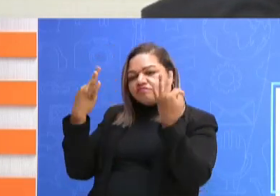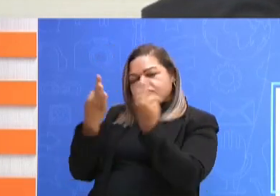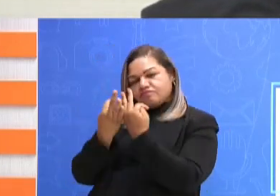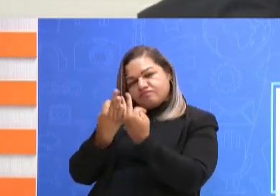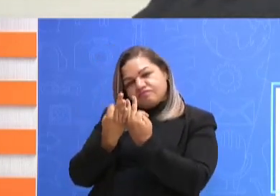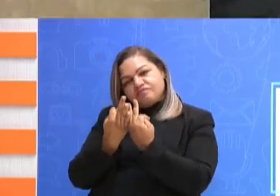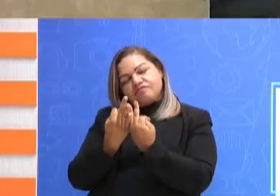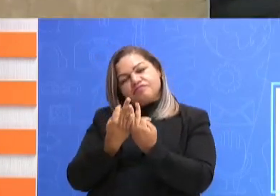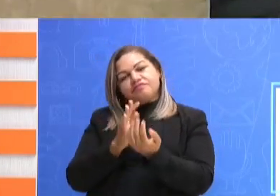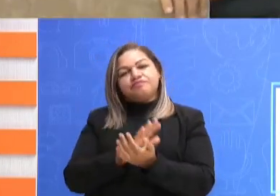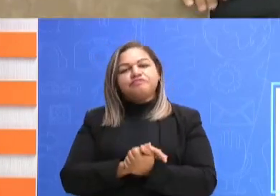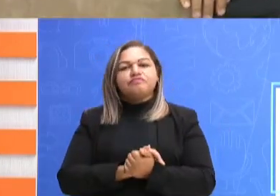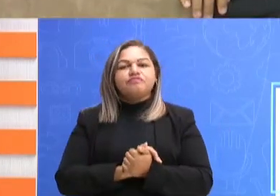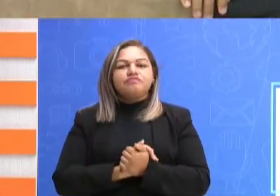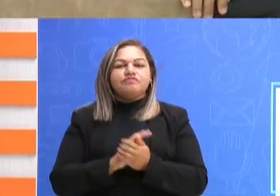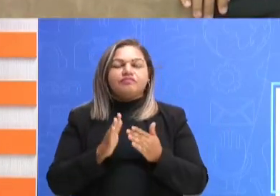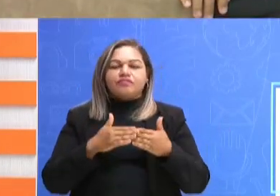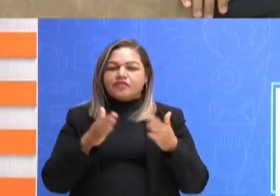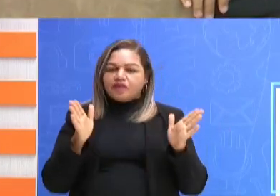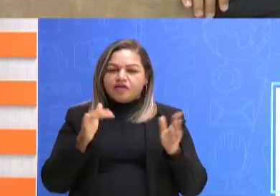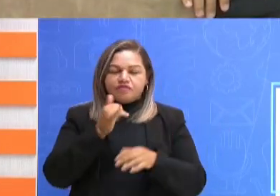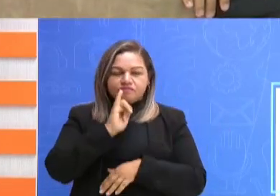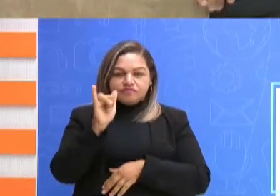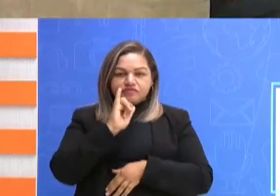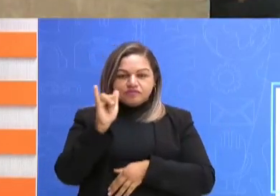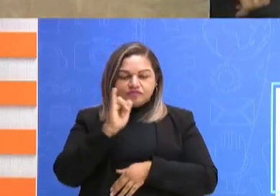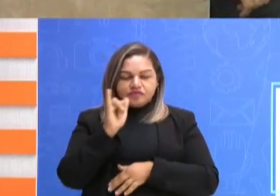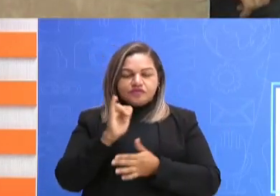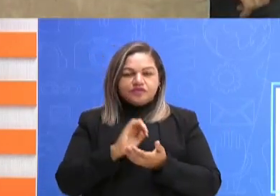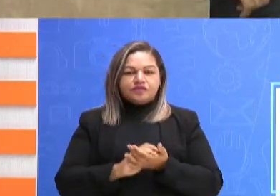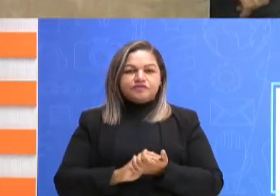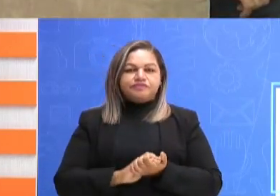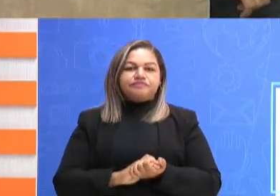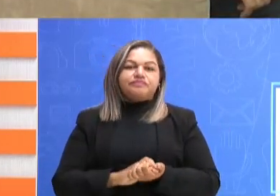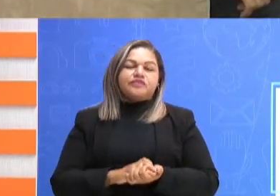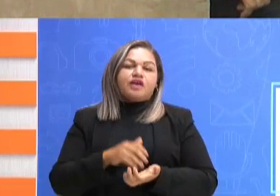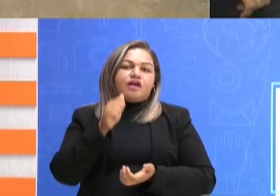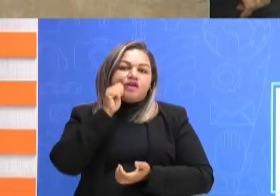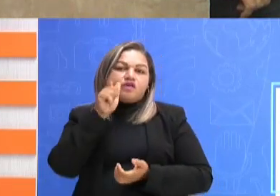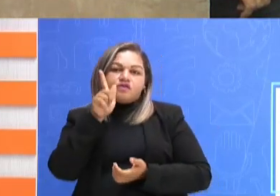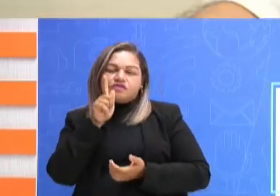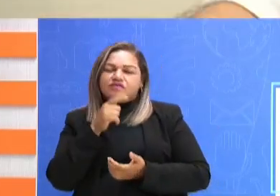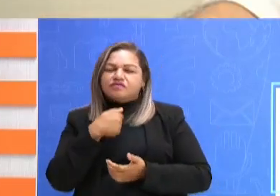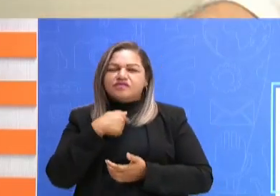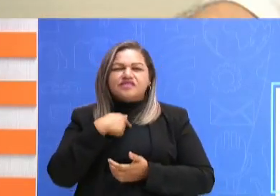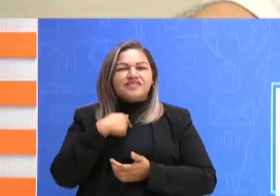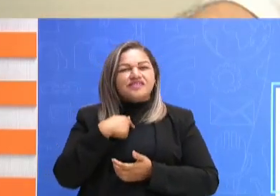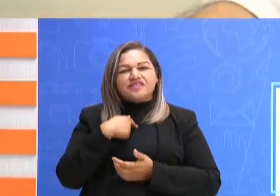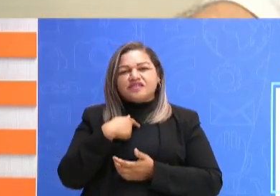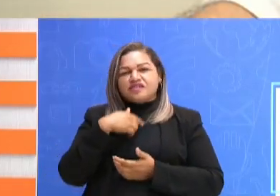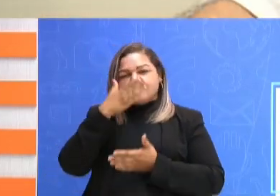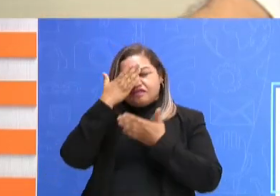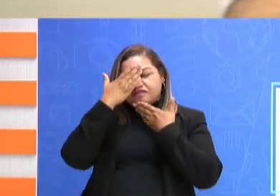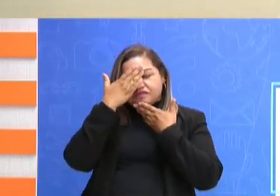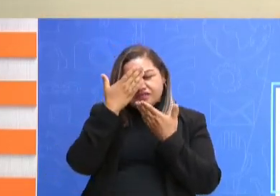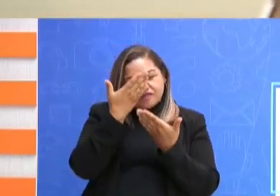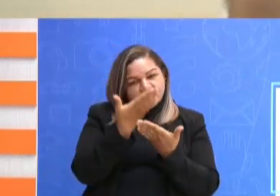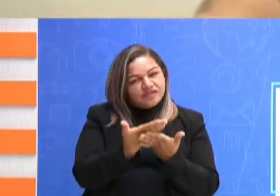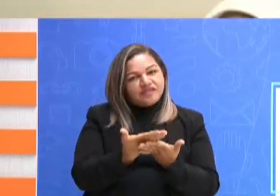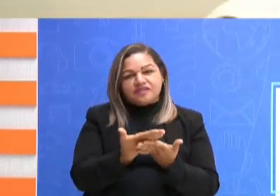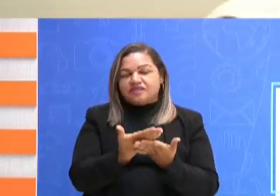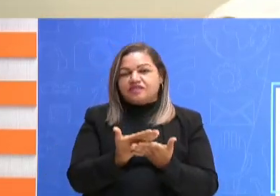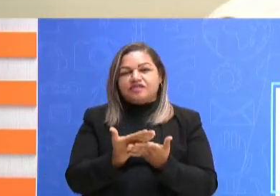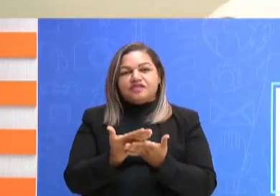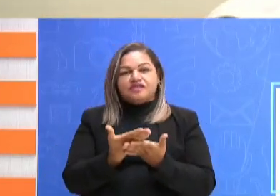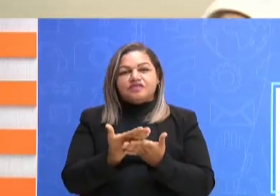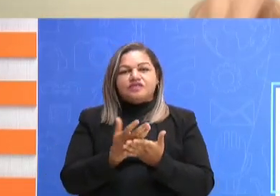família. Deixo aqui para o senhor agora, aberto aqui para fazer suas considerações. Augusto, eu que agradeço a população de